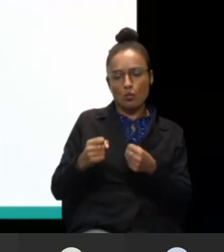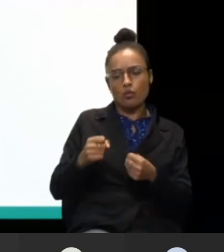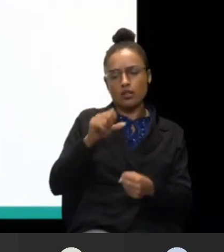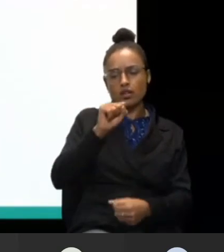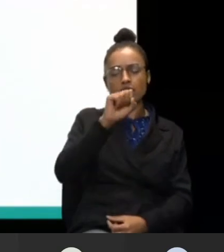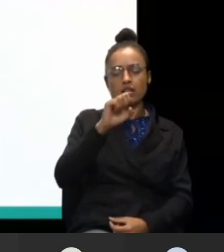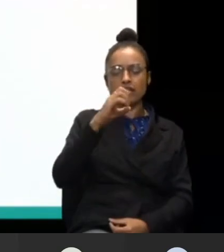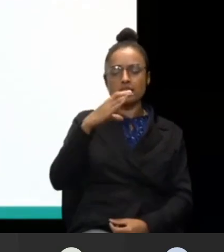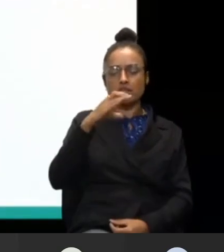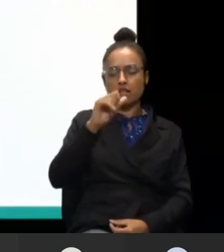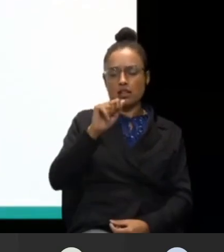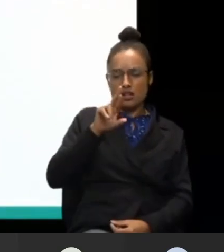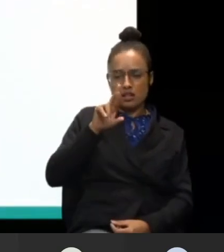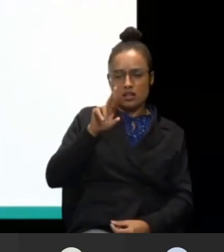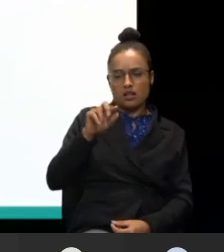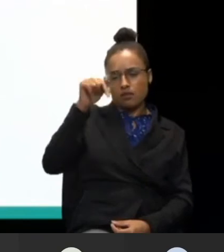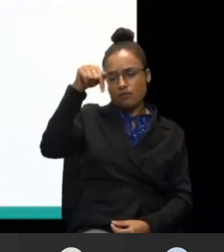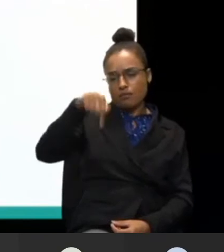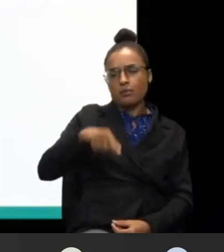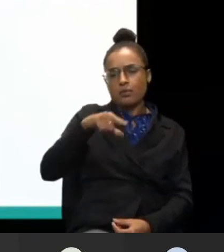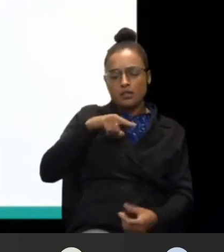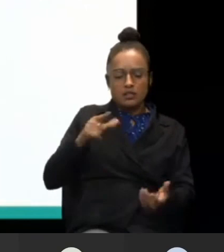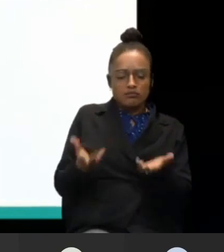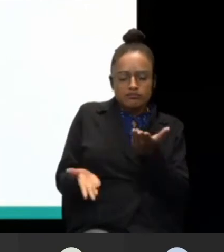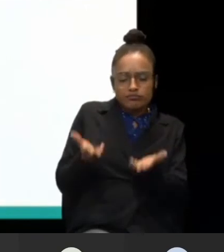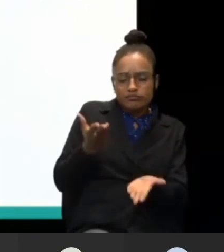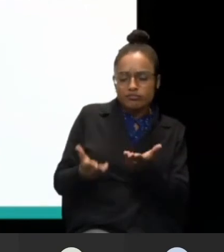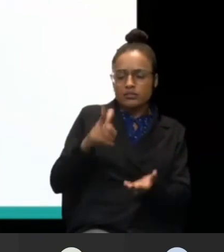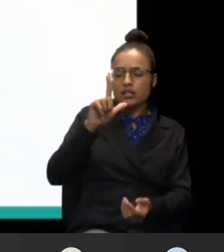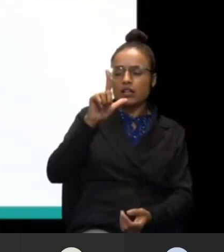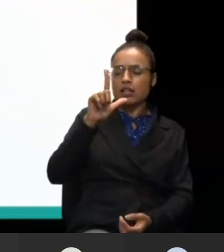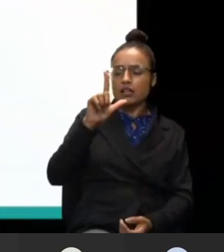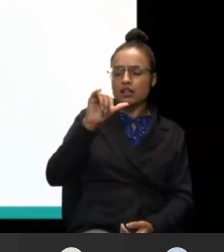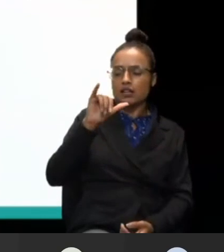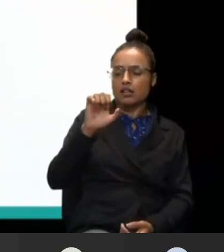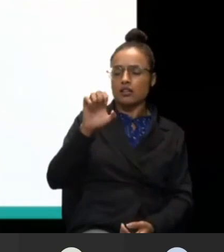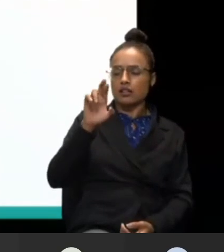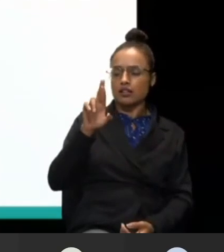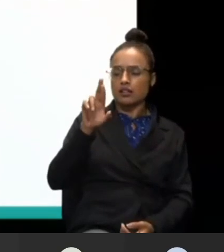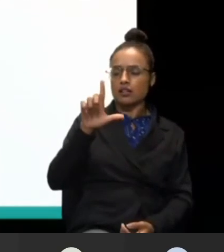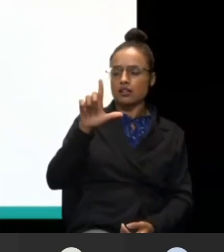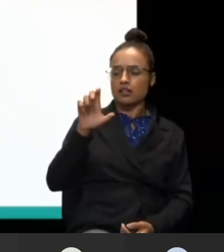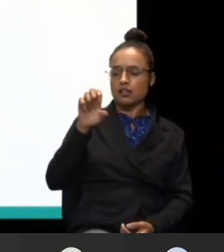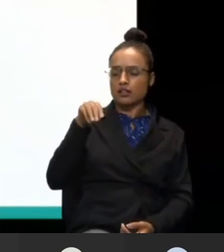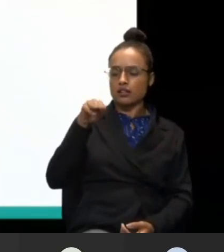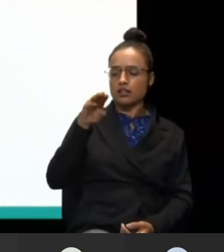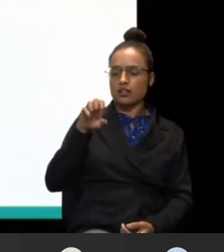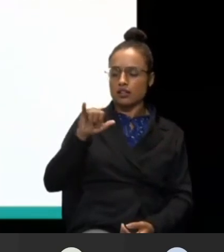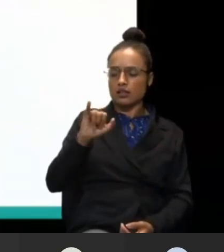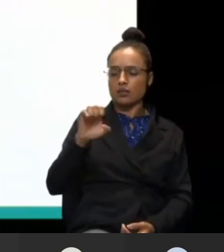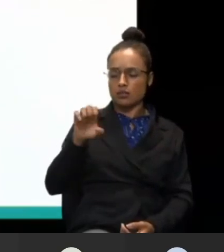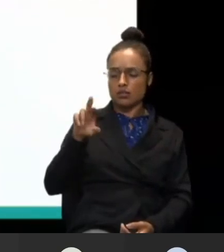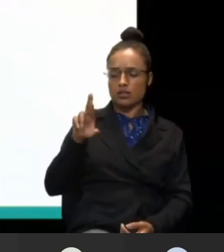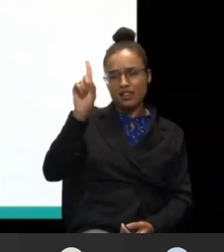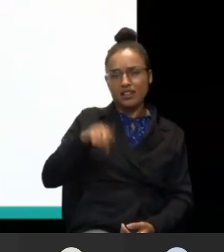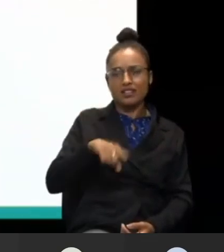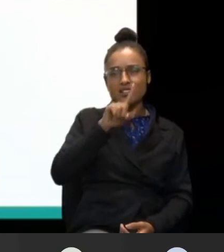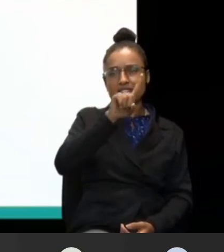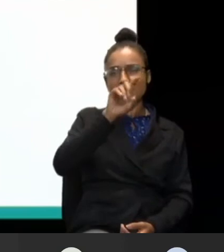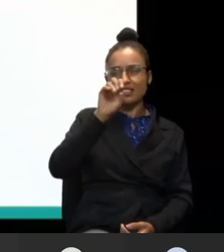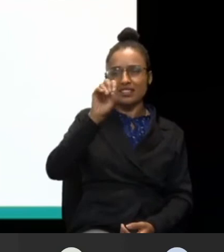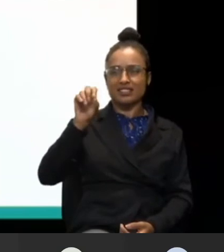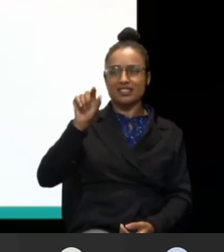a secagem, nós pesamos esse Erlenmeyer. Aí nós temos esse valor aqui, ó, nesse caso aqui, 107,511